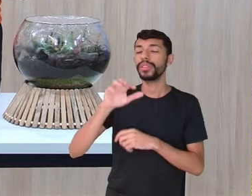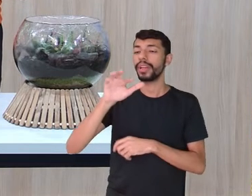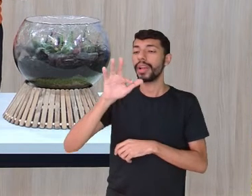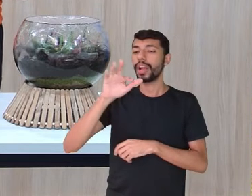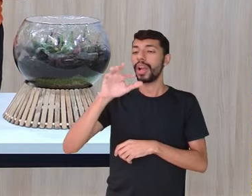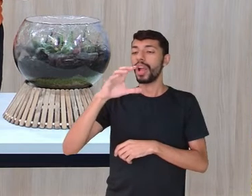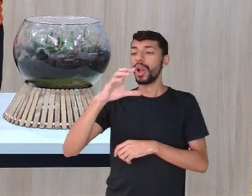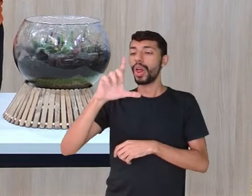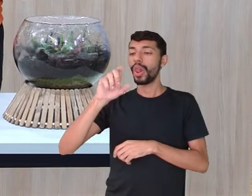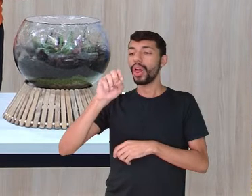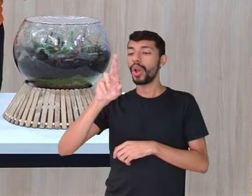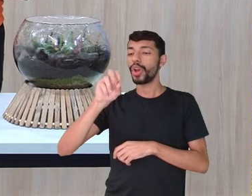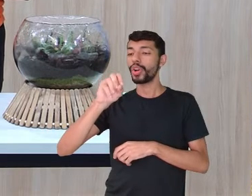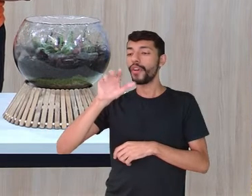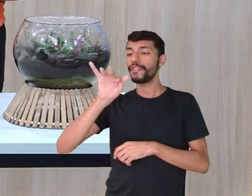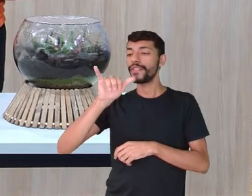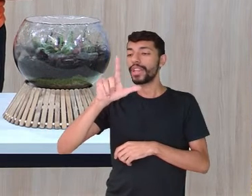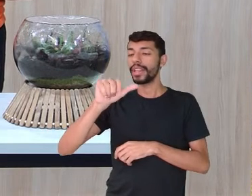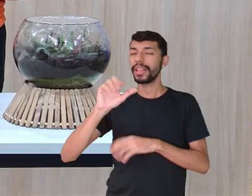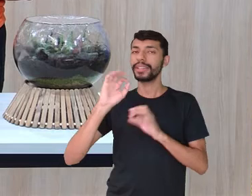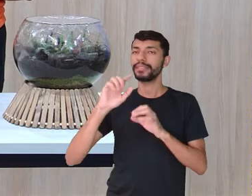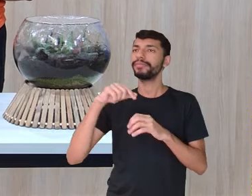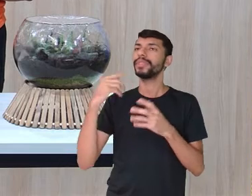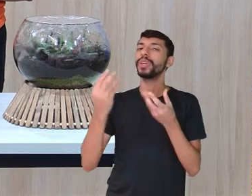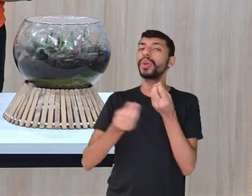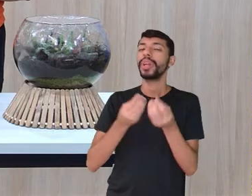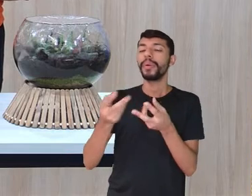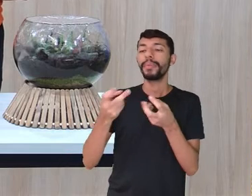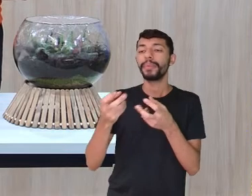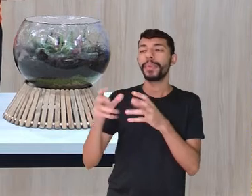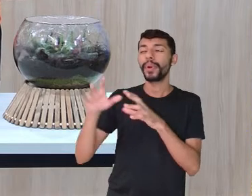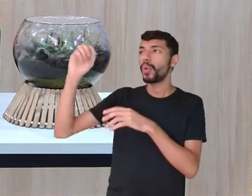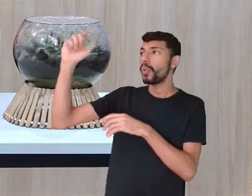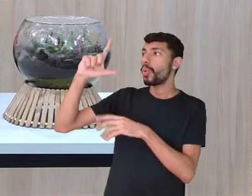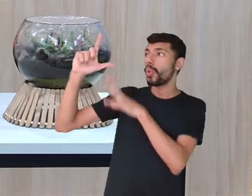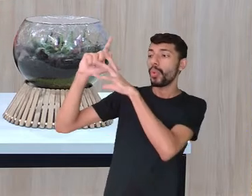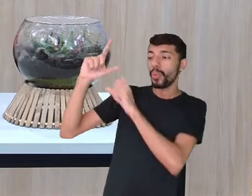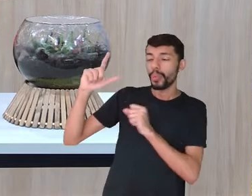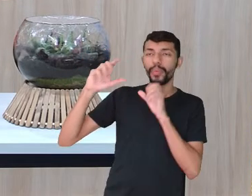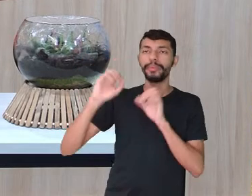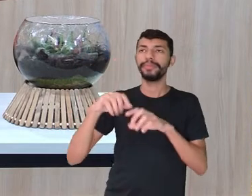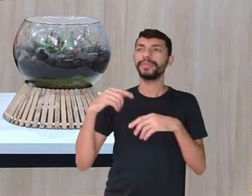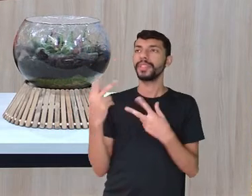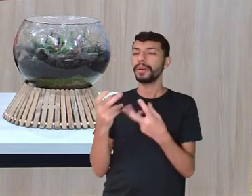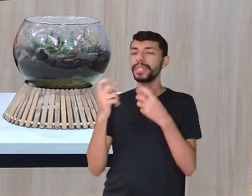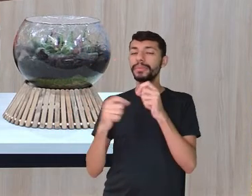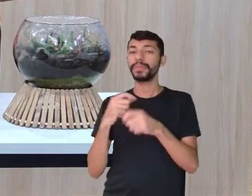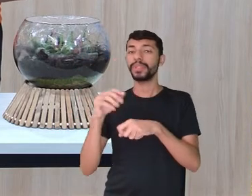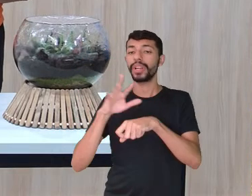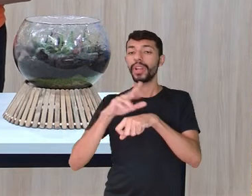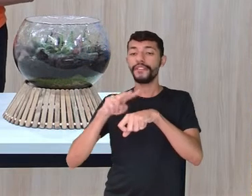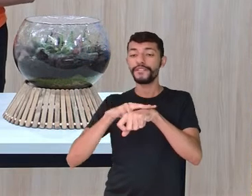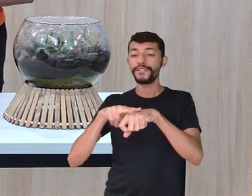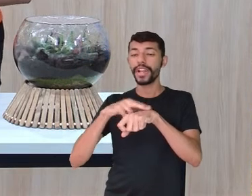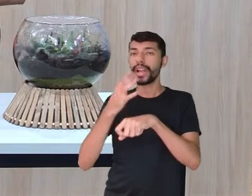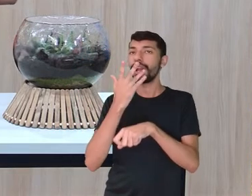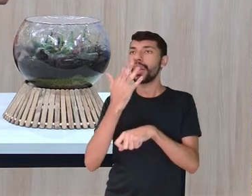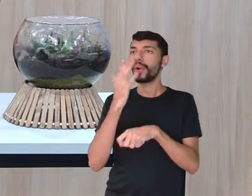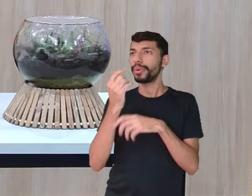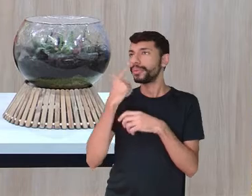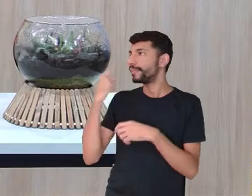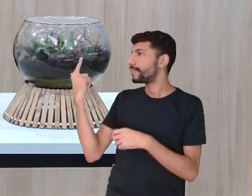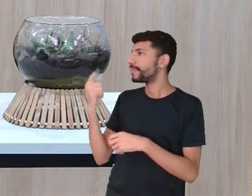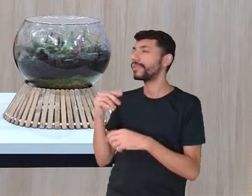importância da clorofila, né, de absorver a luz solar. Nós vimos essa cor verde, conseguimos extrair a cor